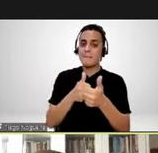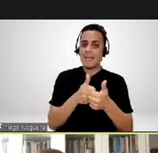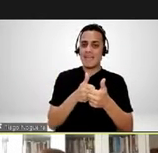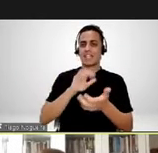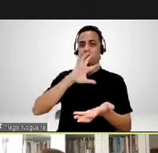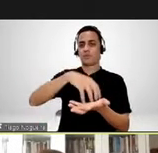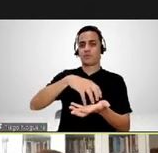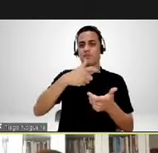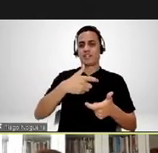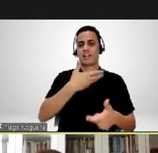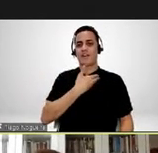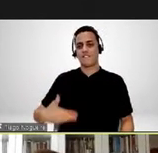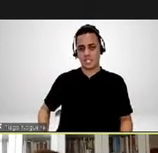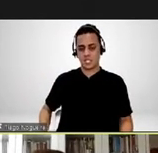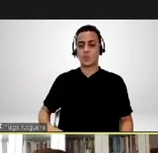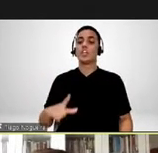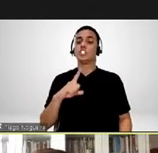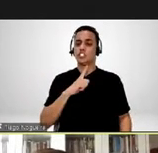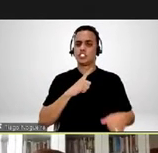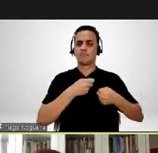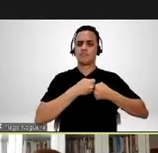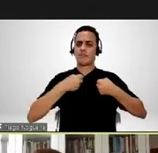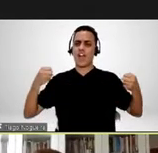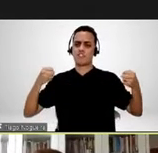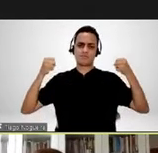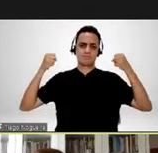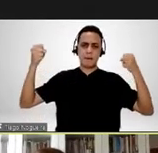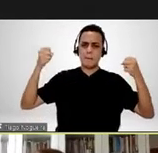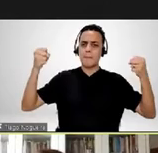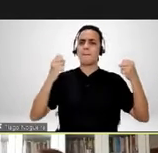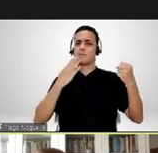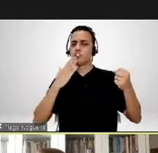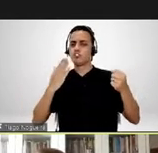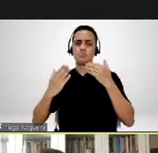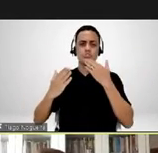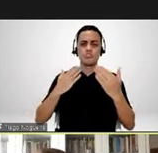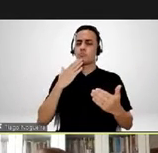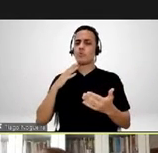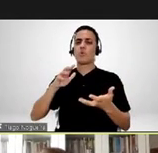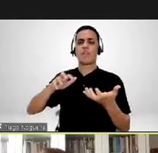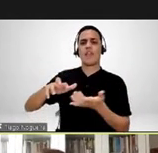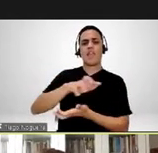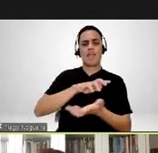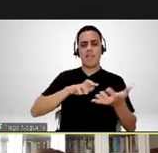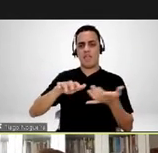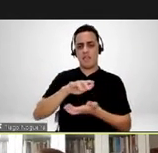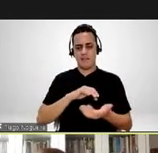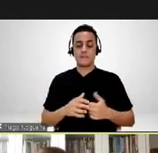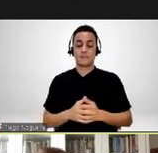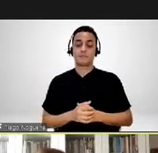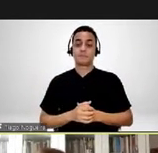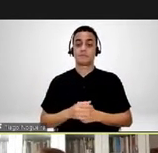Anchieta, com faixas e cartazes com suas reivindicações grevistas. Como era um